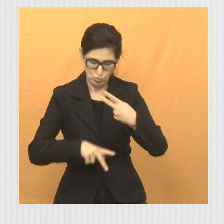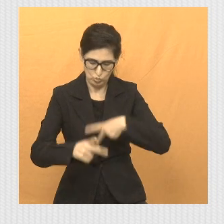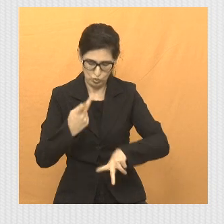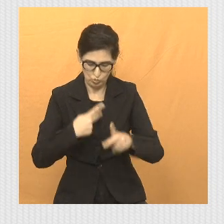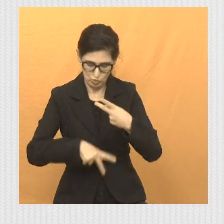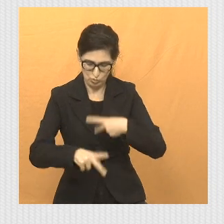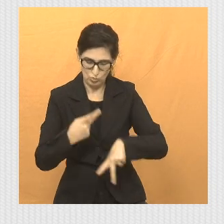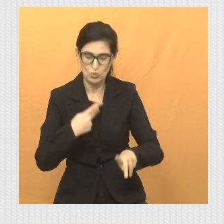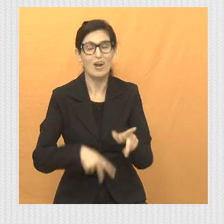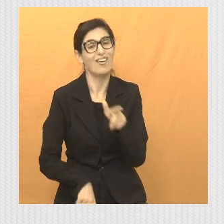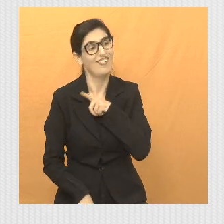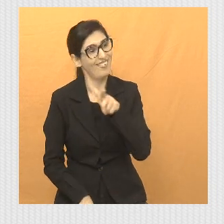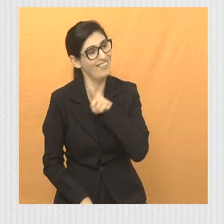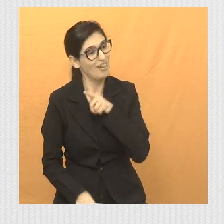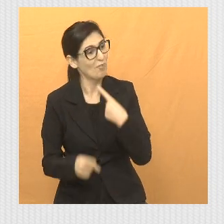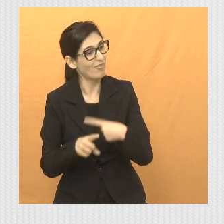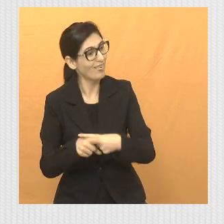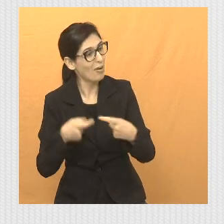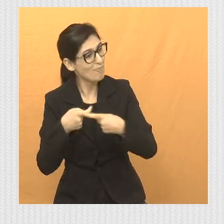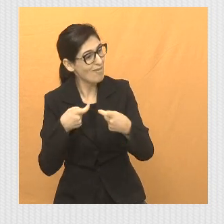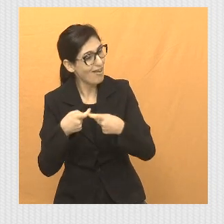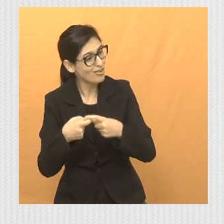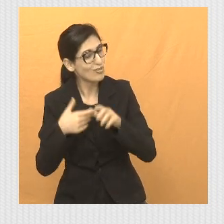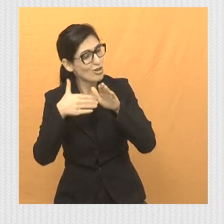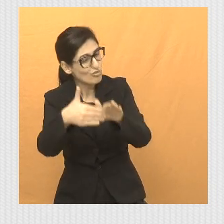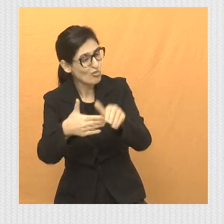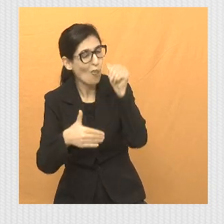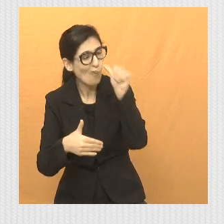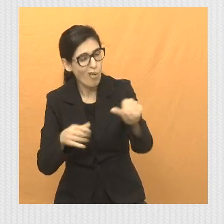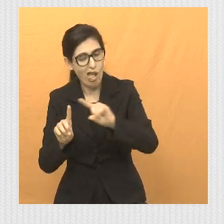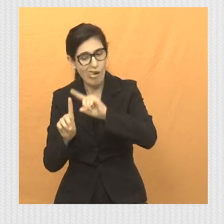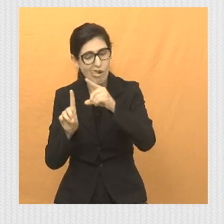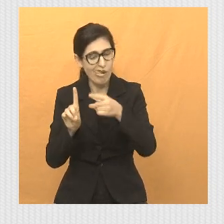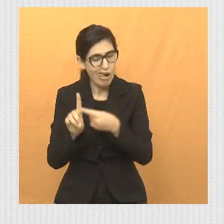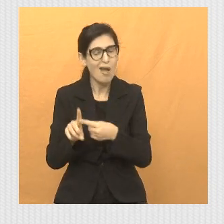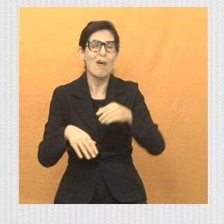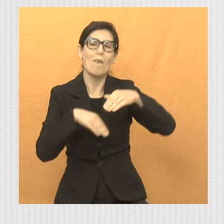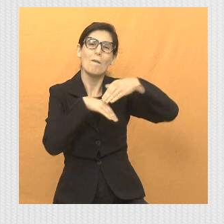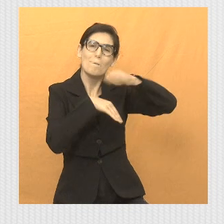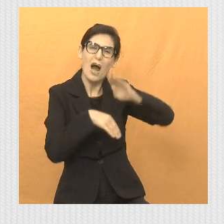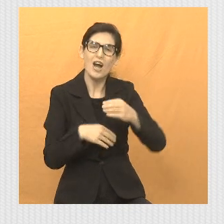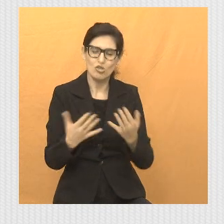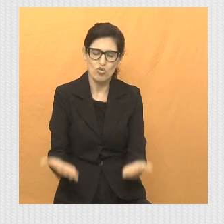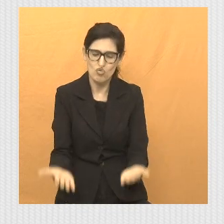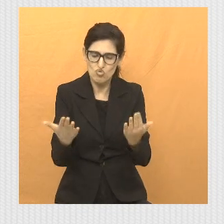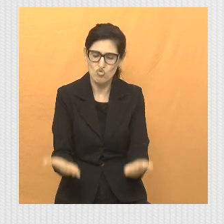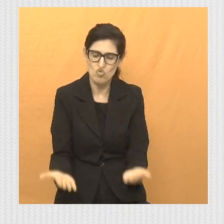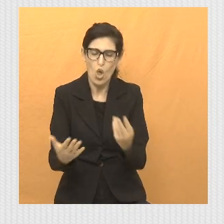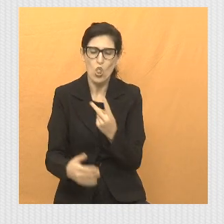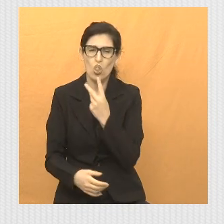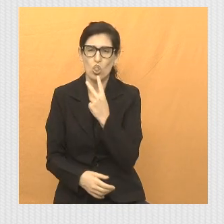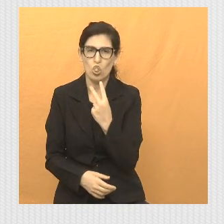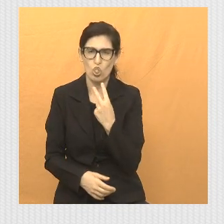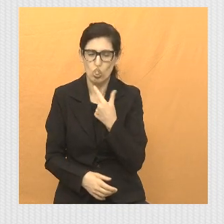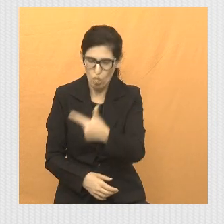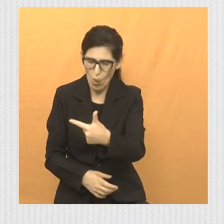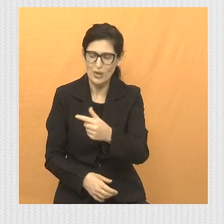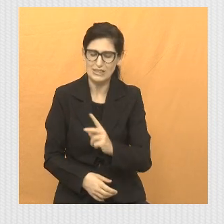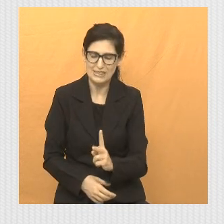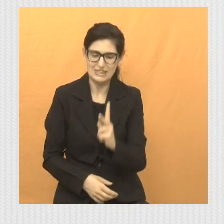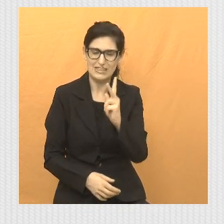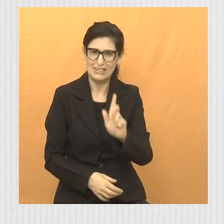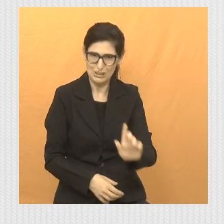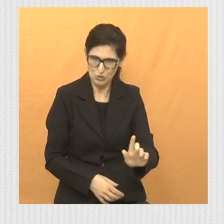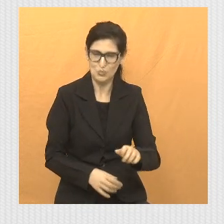que receberam, ou seja, acima de 2,5 kg, tá? Vigilância epidemiológica.